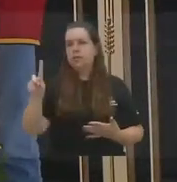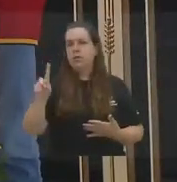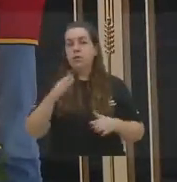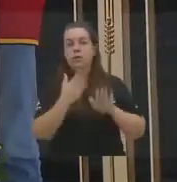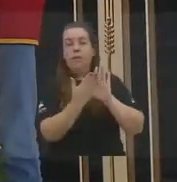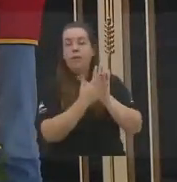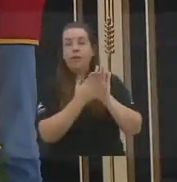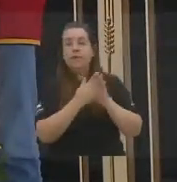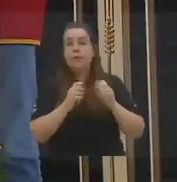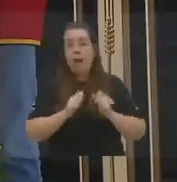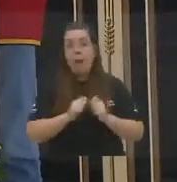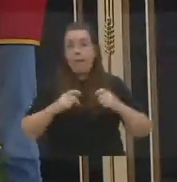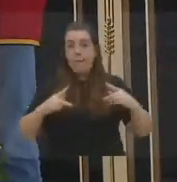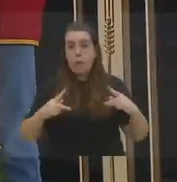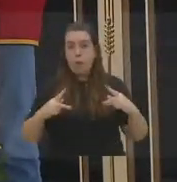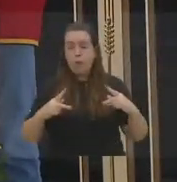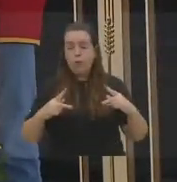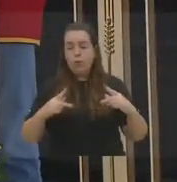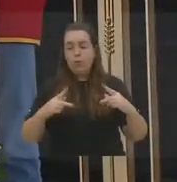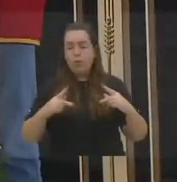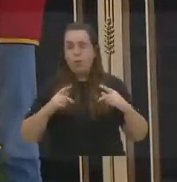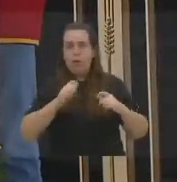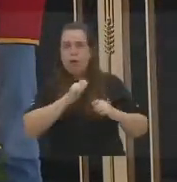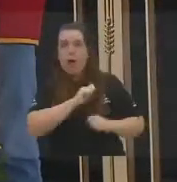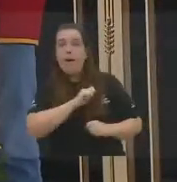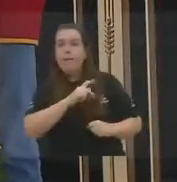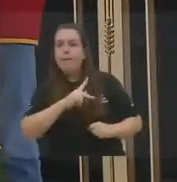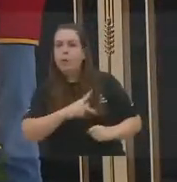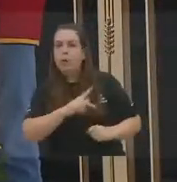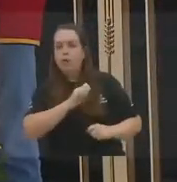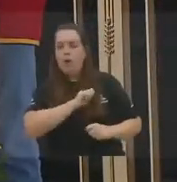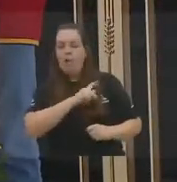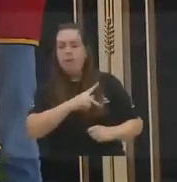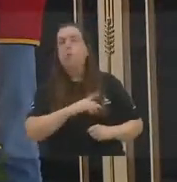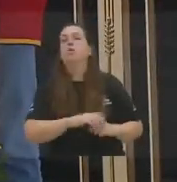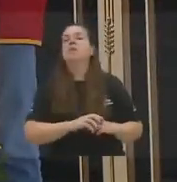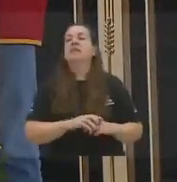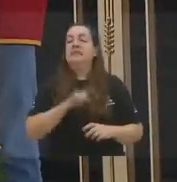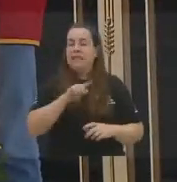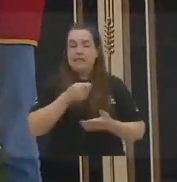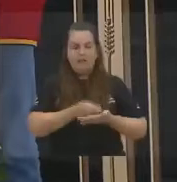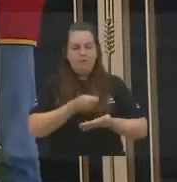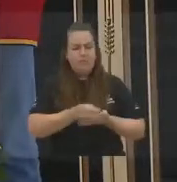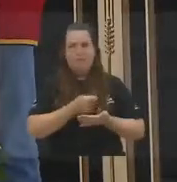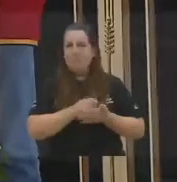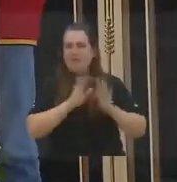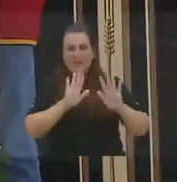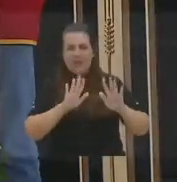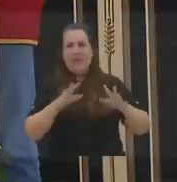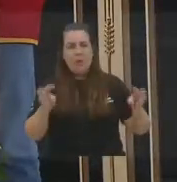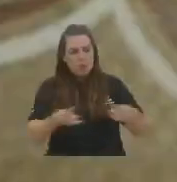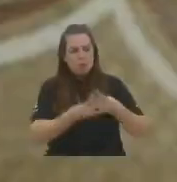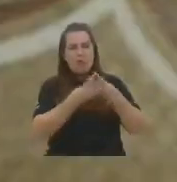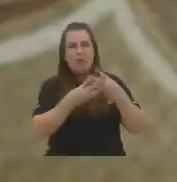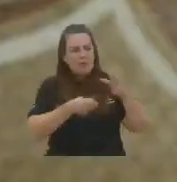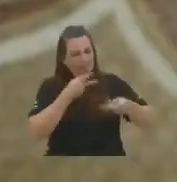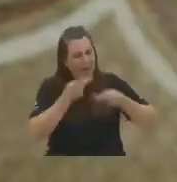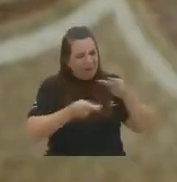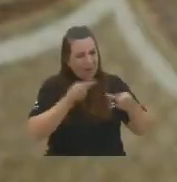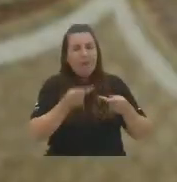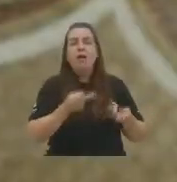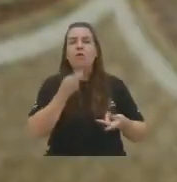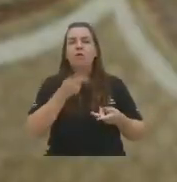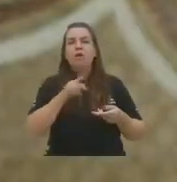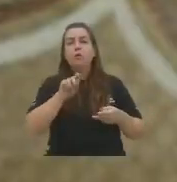aí foi muito útil aos fiéis. Com efeito, ele refutava vigorosamente os judeus em público, demonstrando